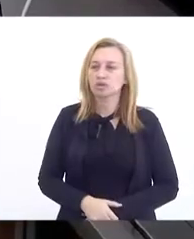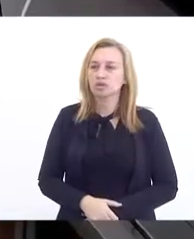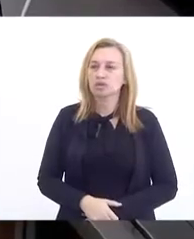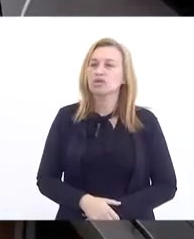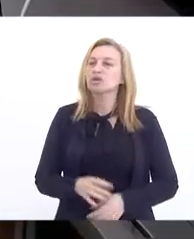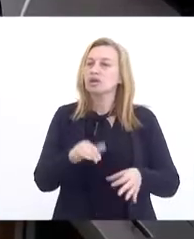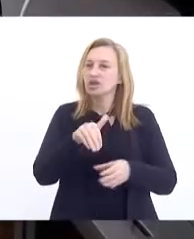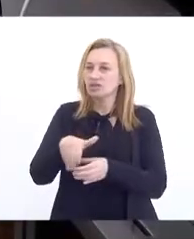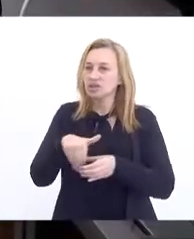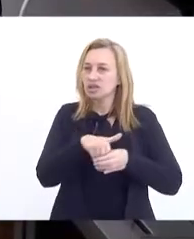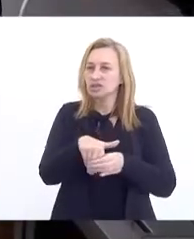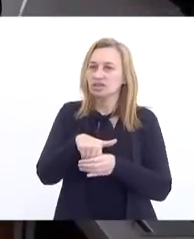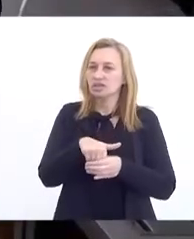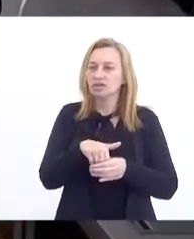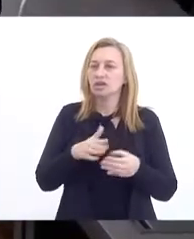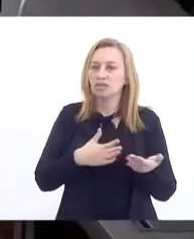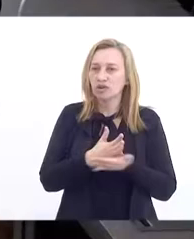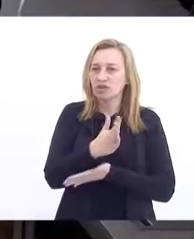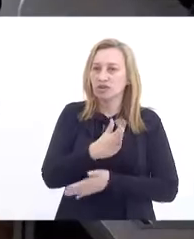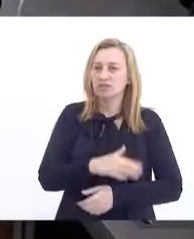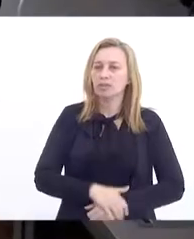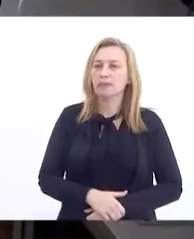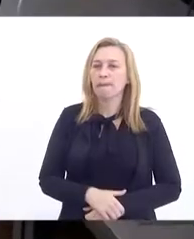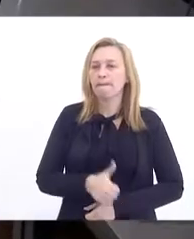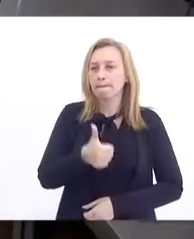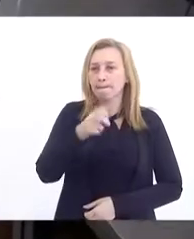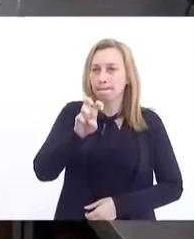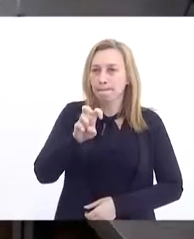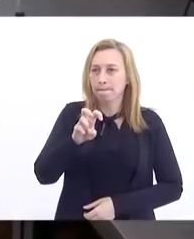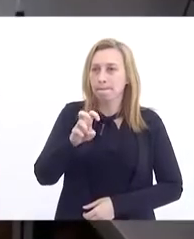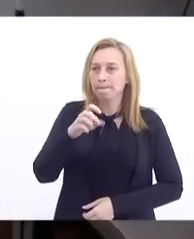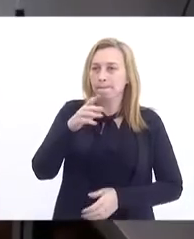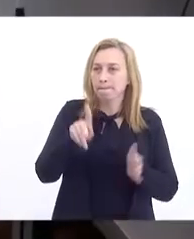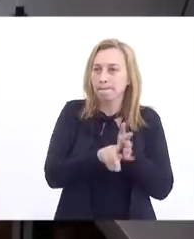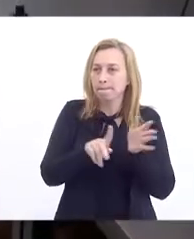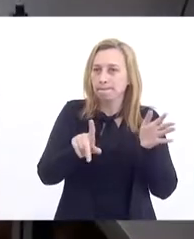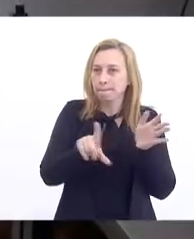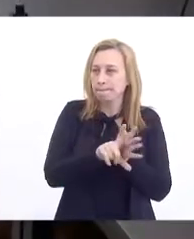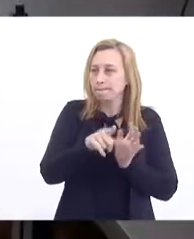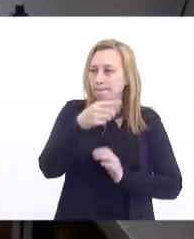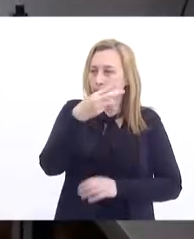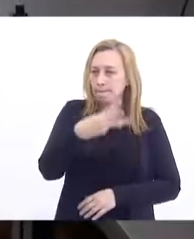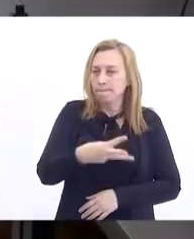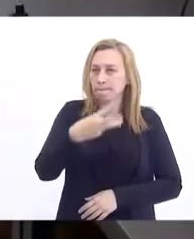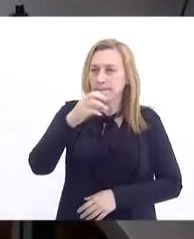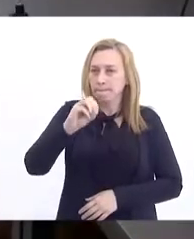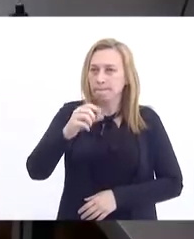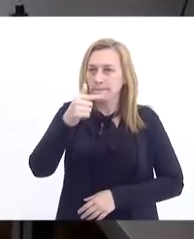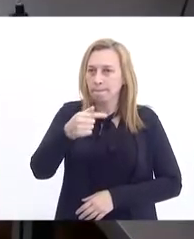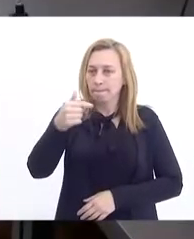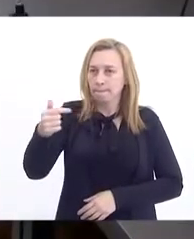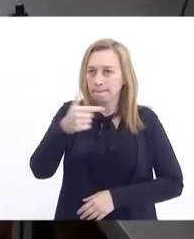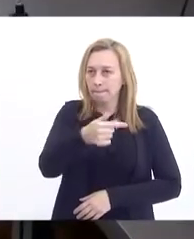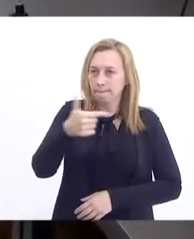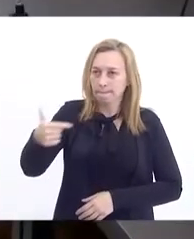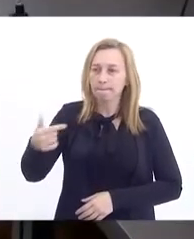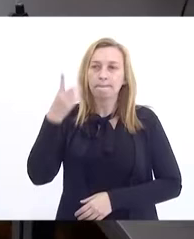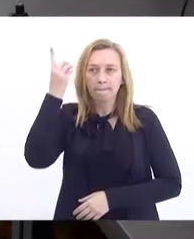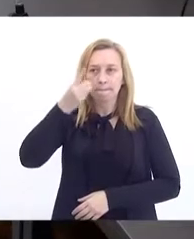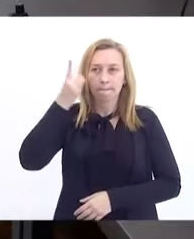em votação, aprovado. 15. Projeto de lei 3077 de 2020, autoria do deputado Marta